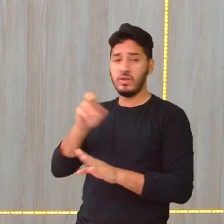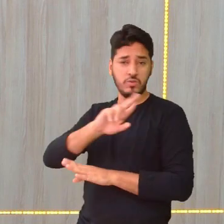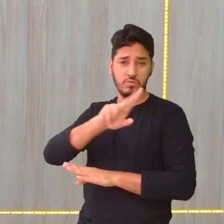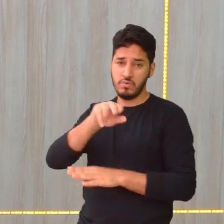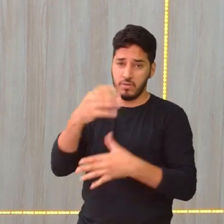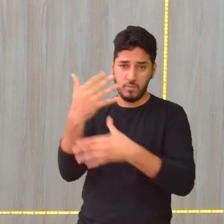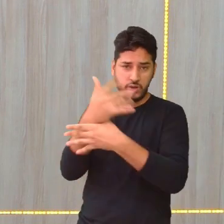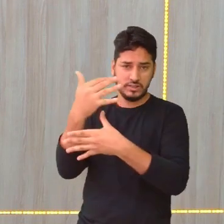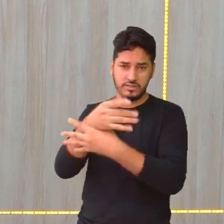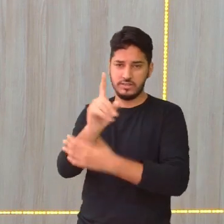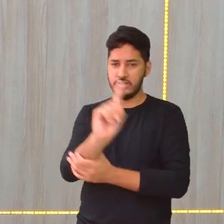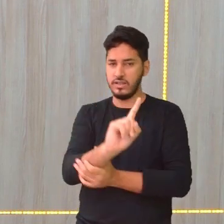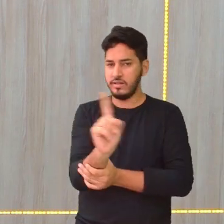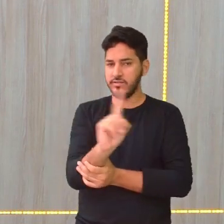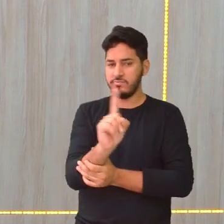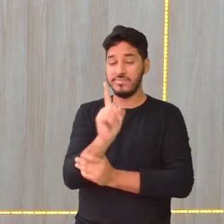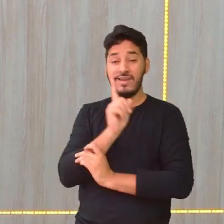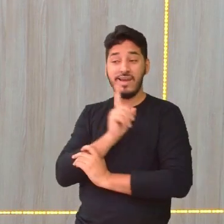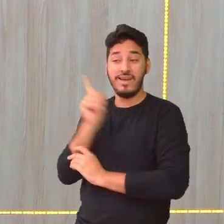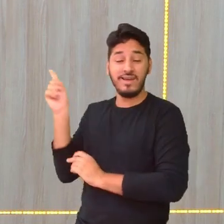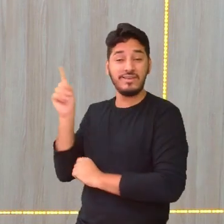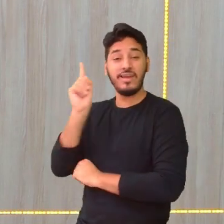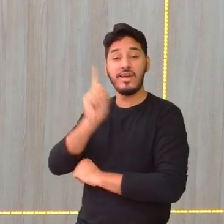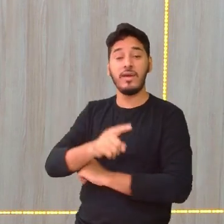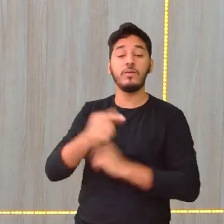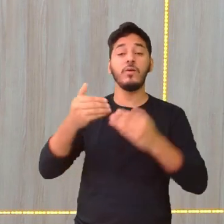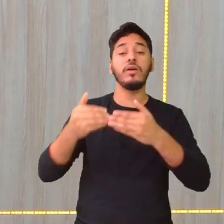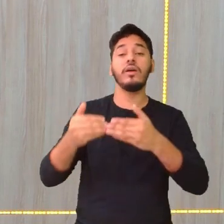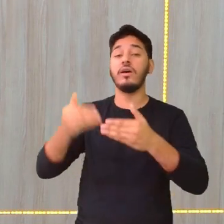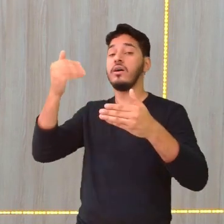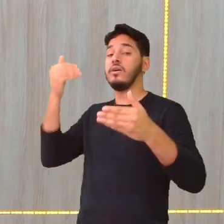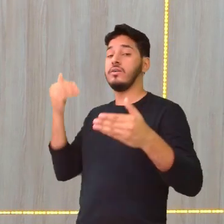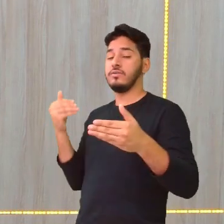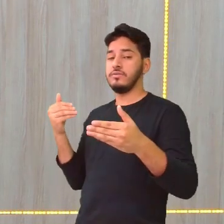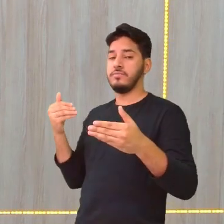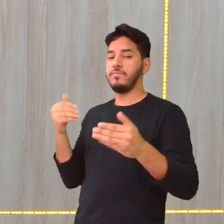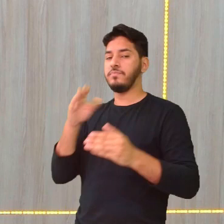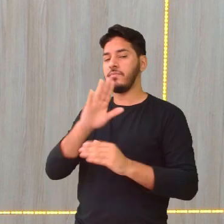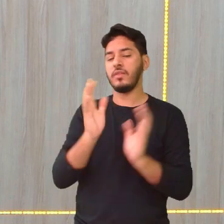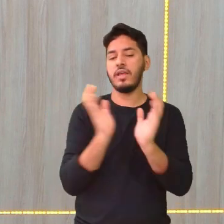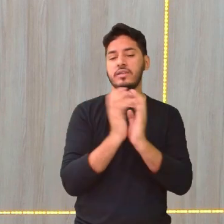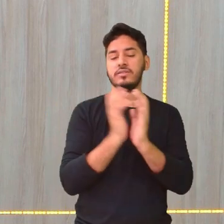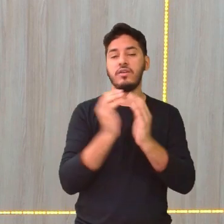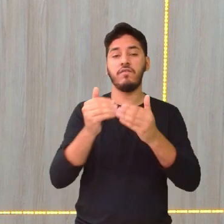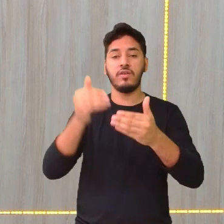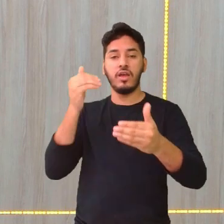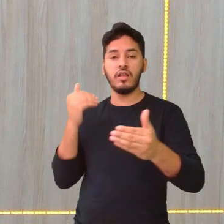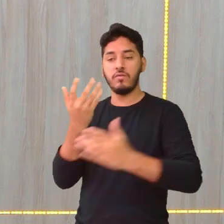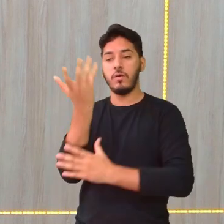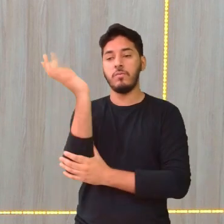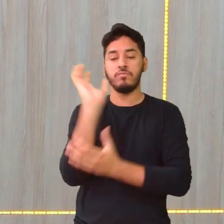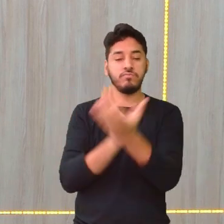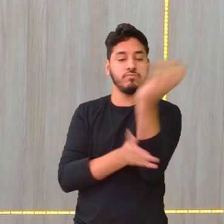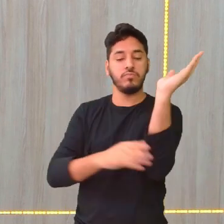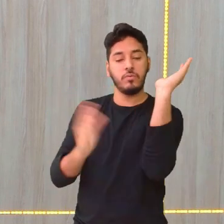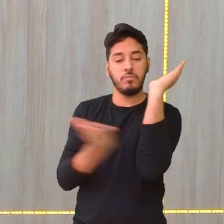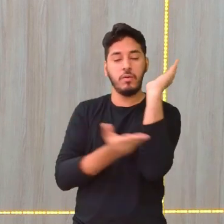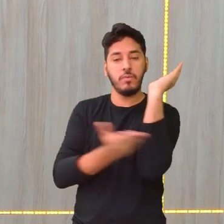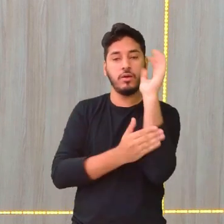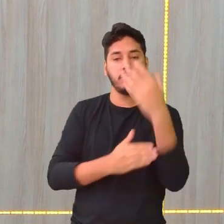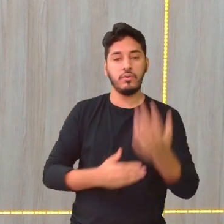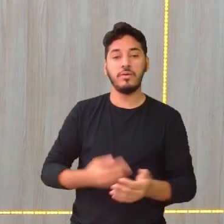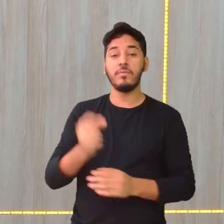cidade como é aqui em Recife, o caso aqui é para o que aconteceu antes, né? No caso Recife, antes ela foi desflorestada para quê? Para